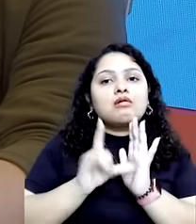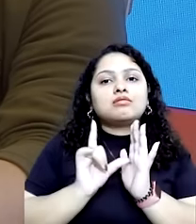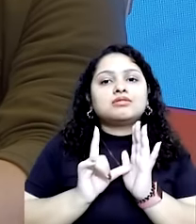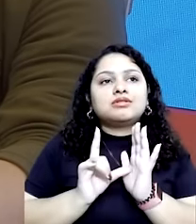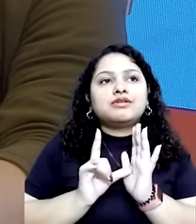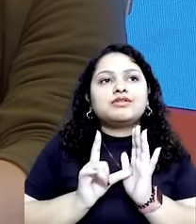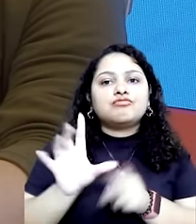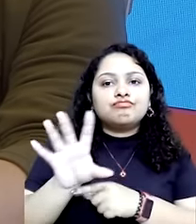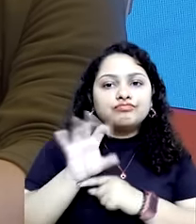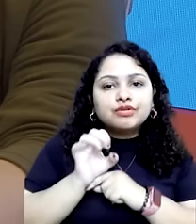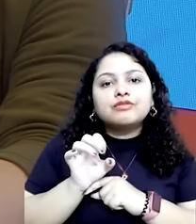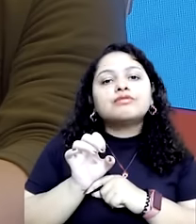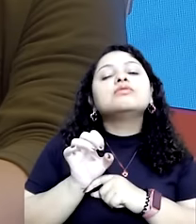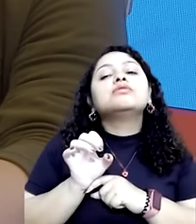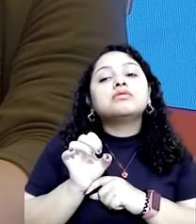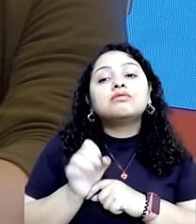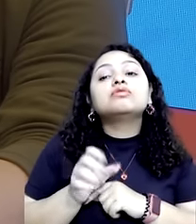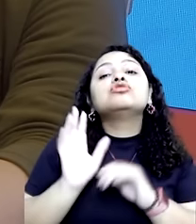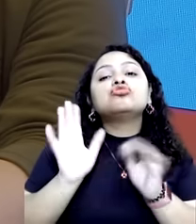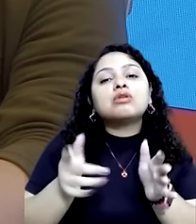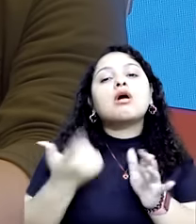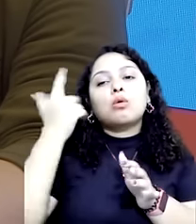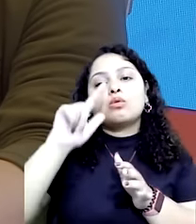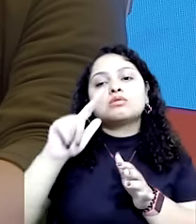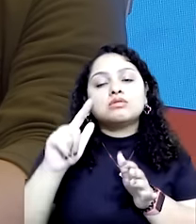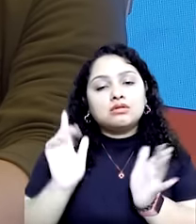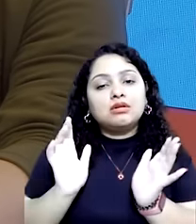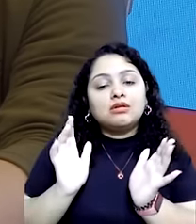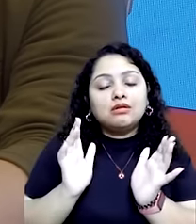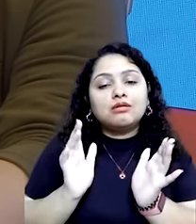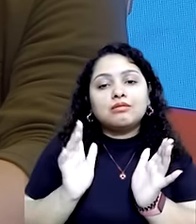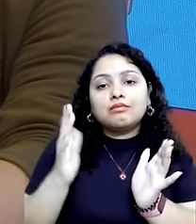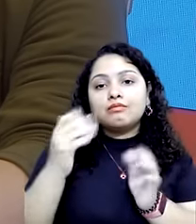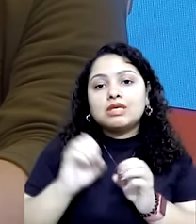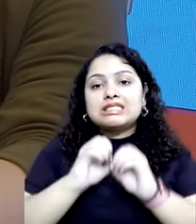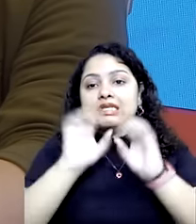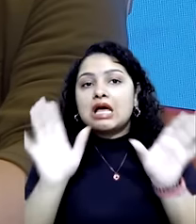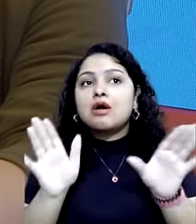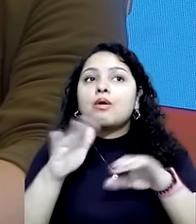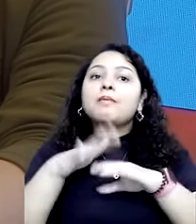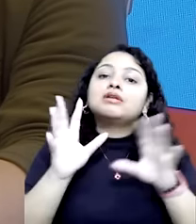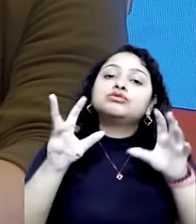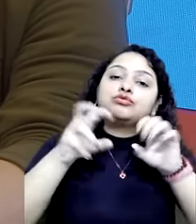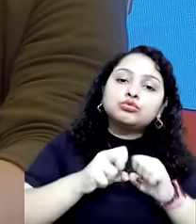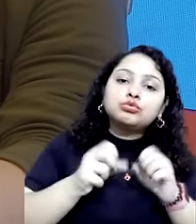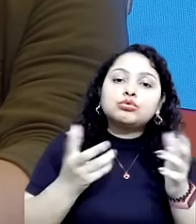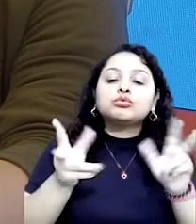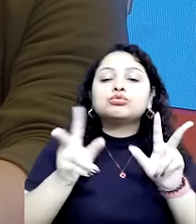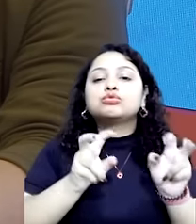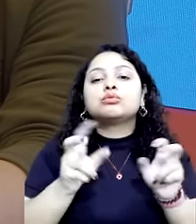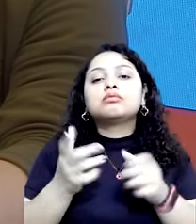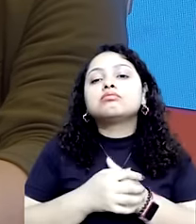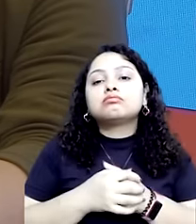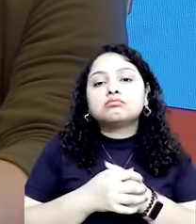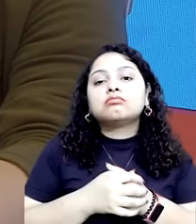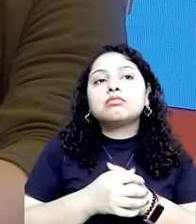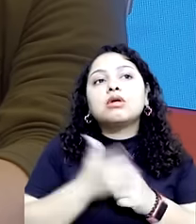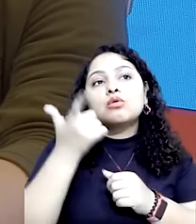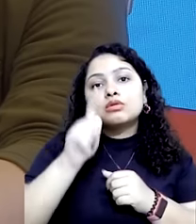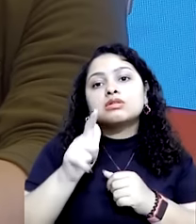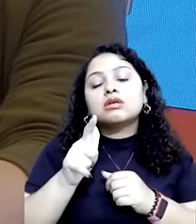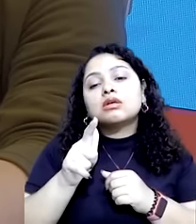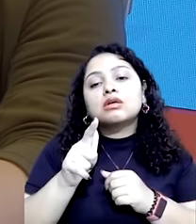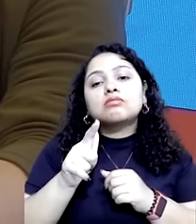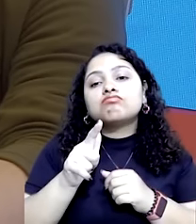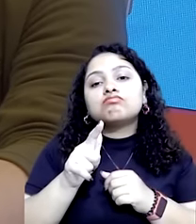mesmo de capturar você já consegue né ter alí mais claro ou um pouco mais escuro né Essa questão aí da Imagem e a gente consegue isso